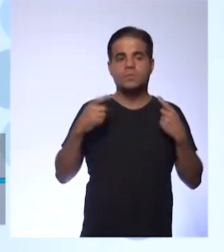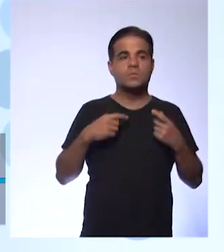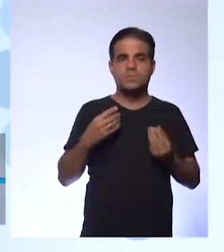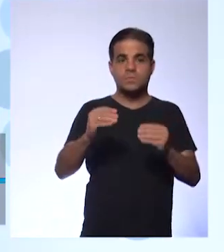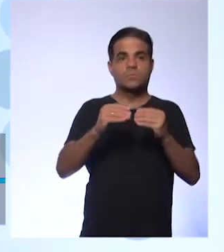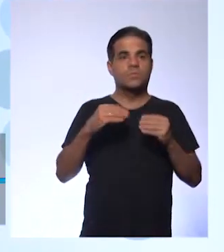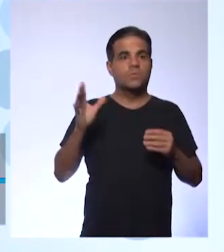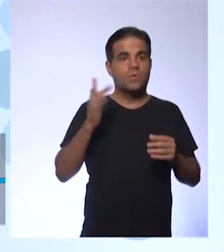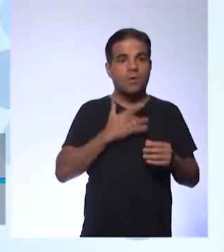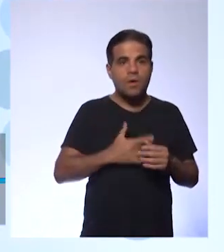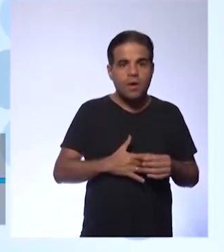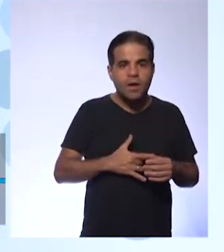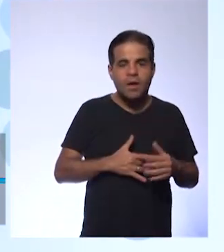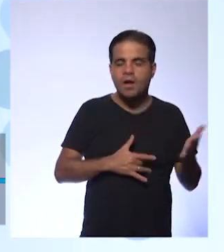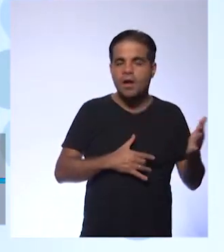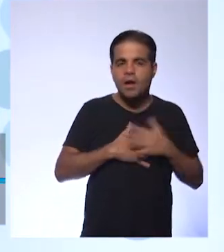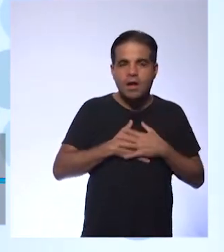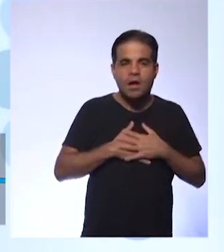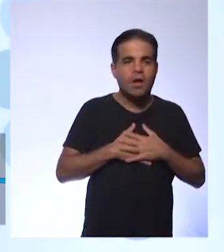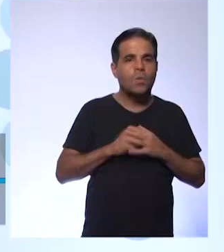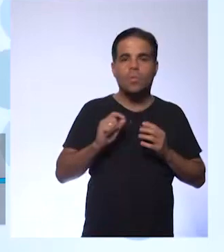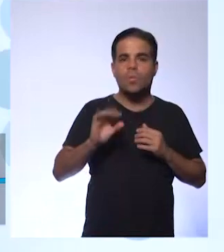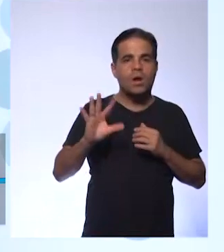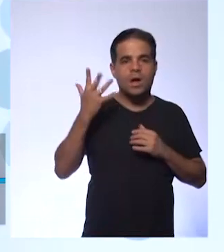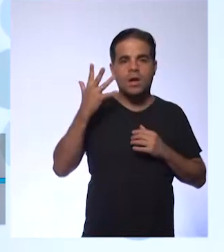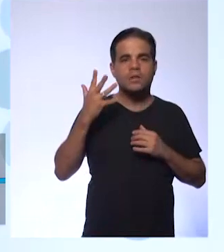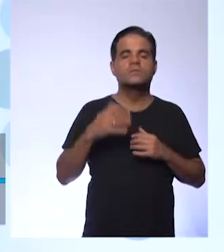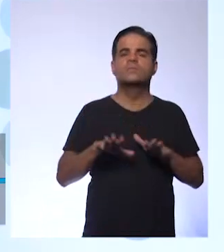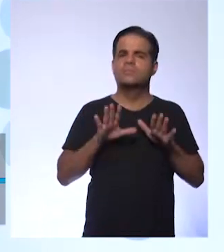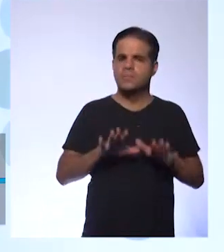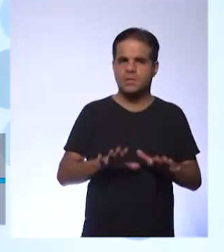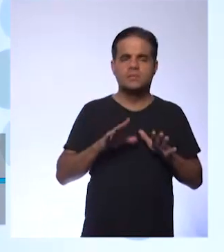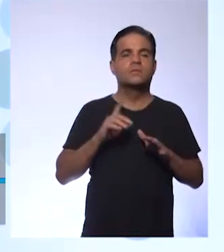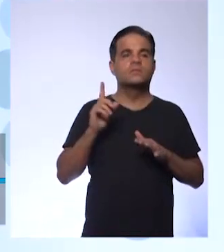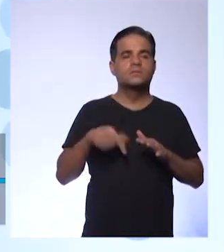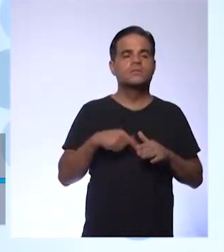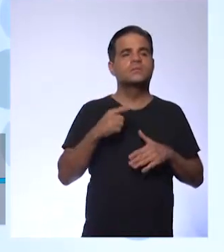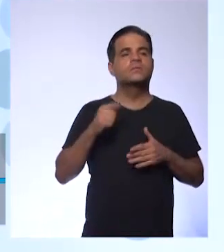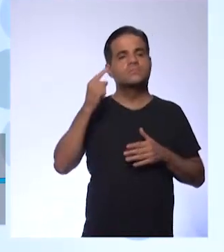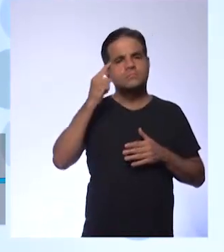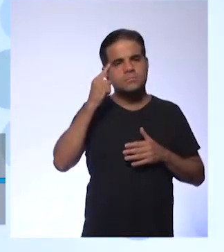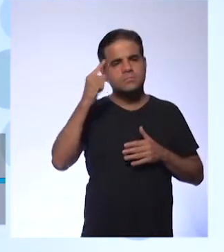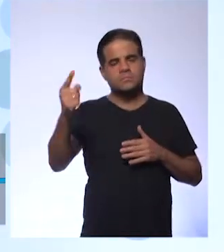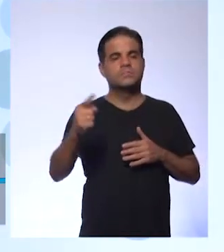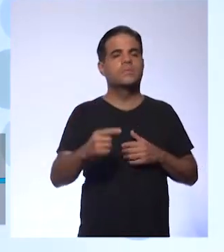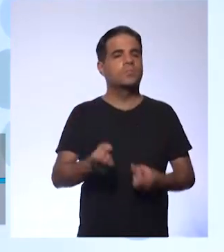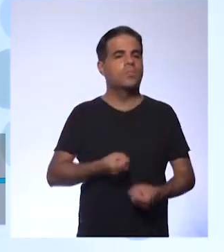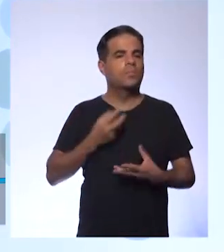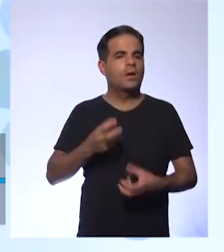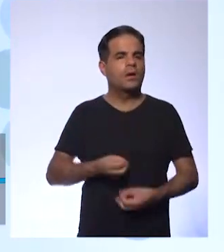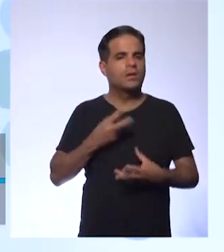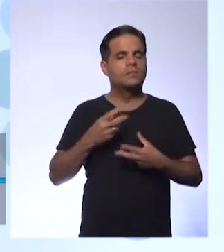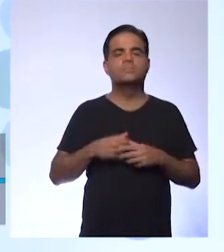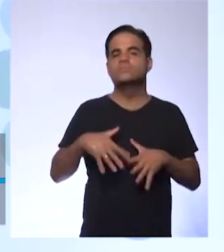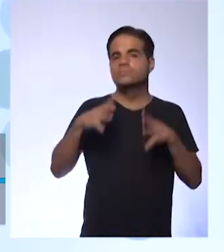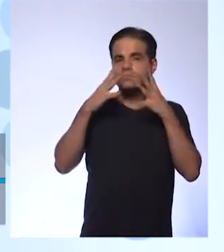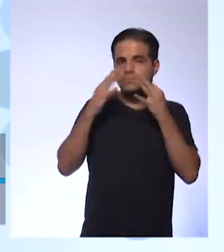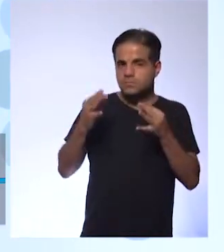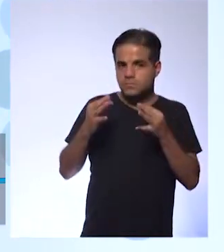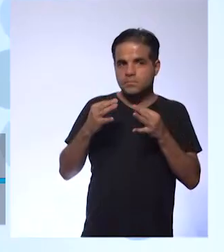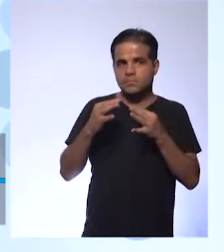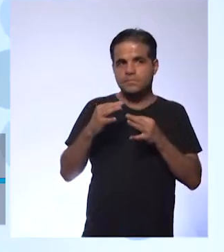colocaram misericórdia, que é isso? Mas, gente, é a intenção poética. Presta